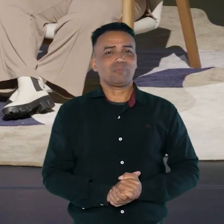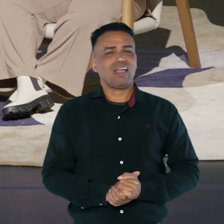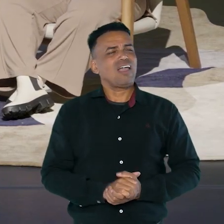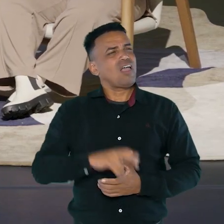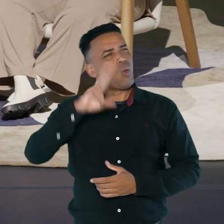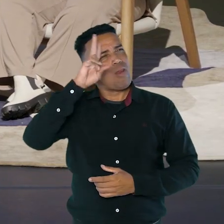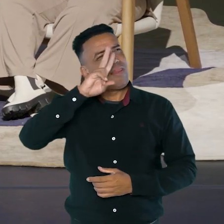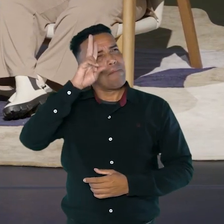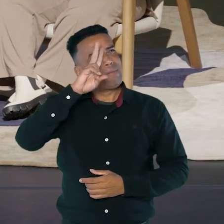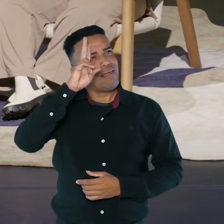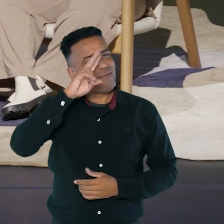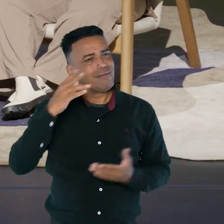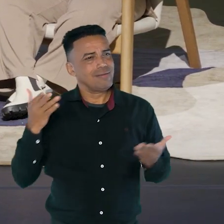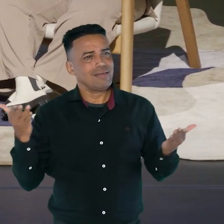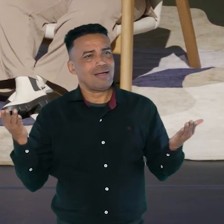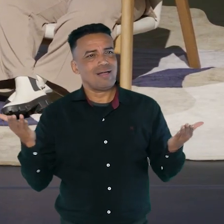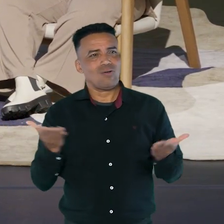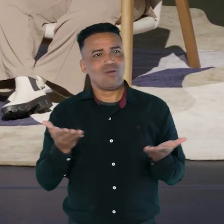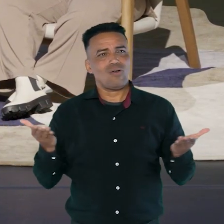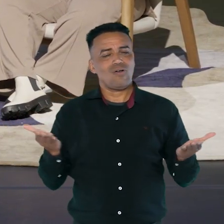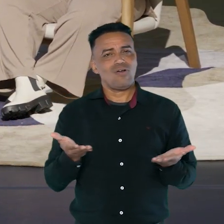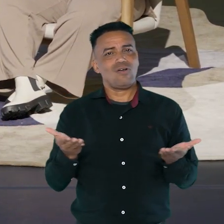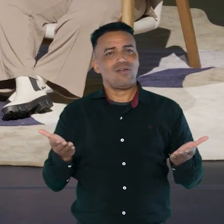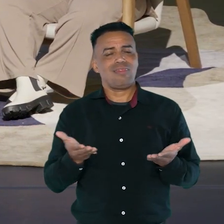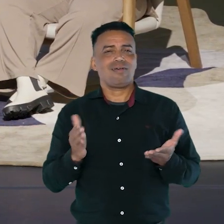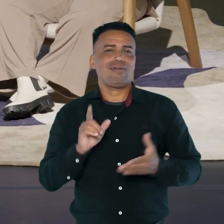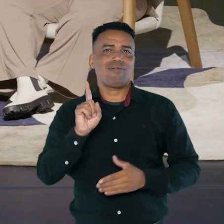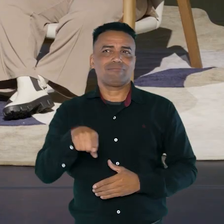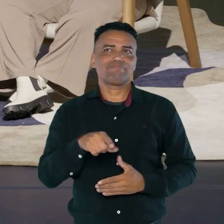Eu me lembrei de uma coisa agora que...